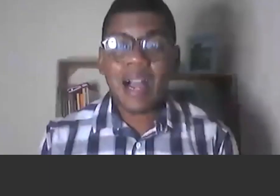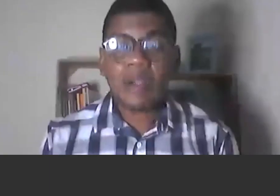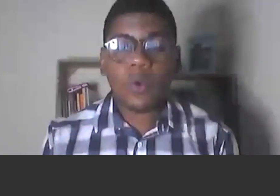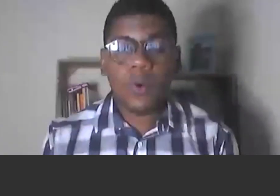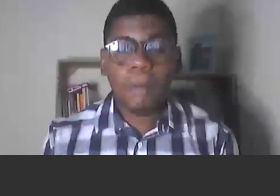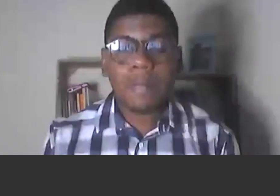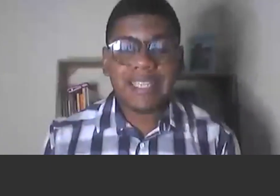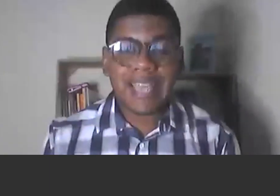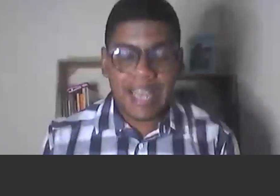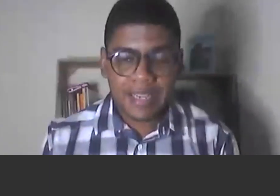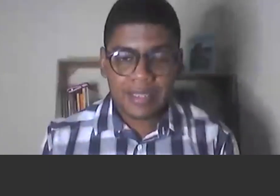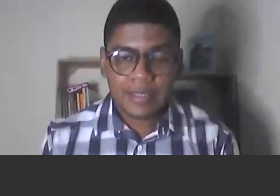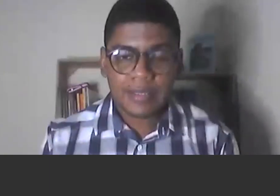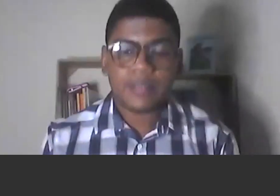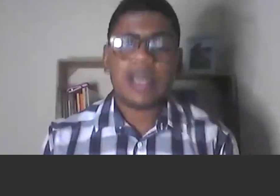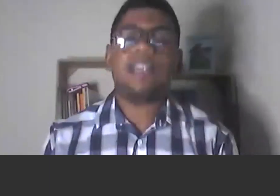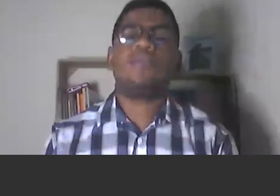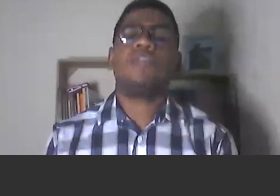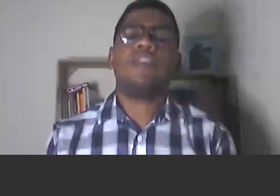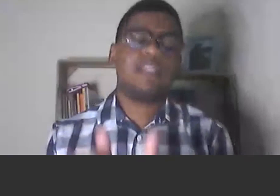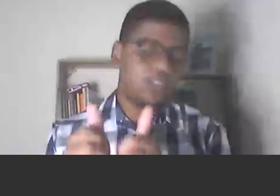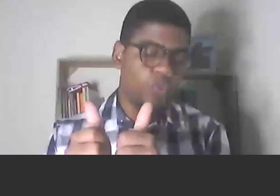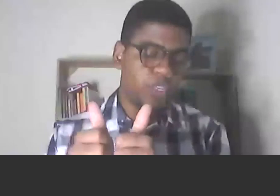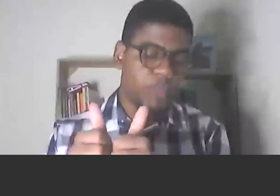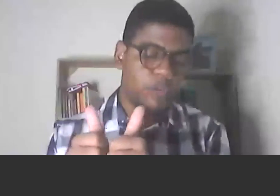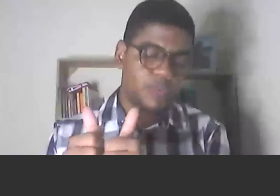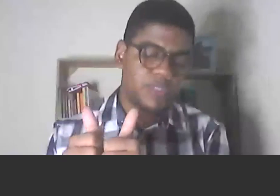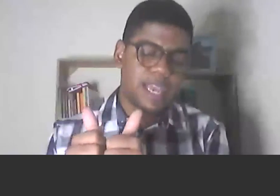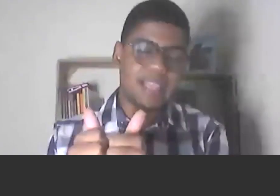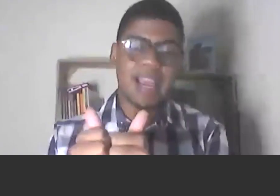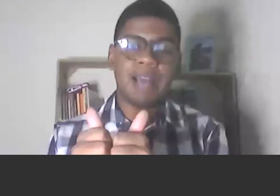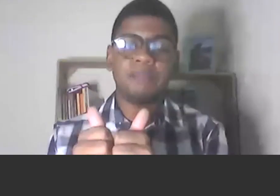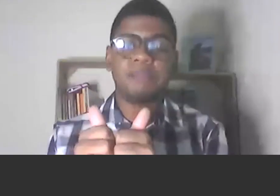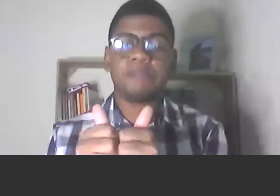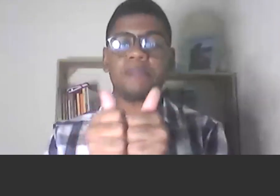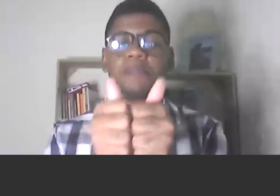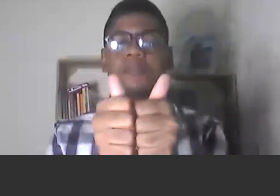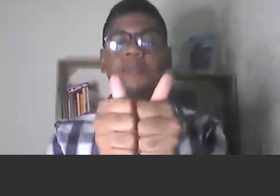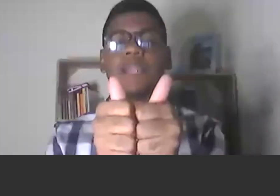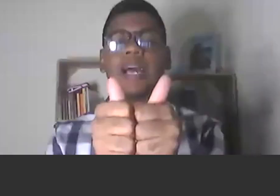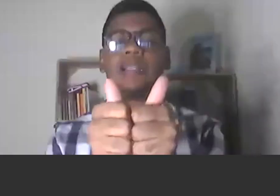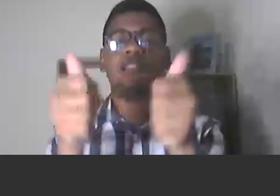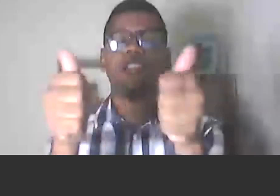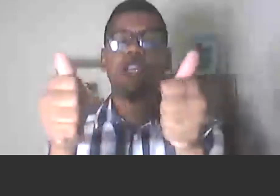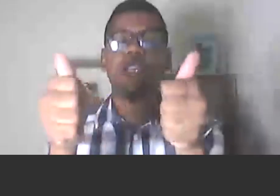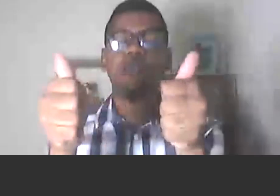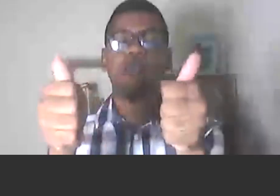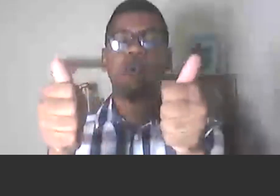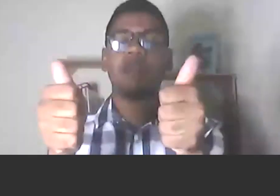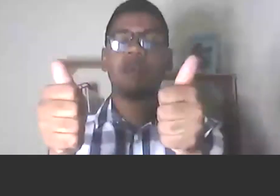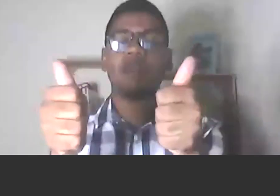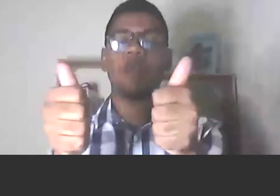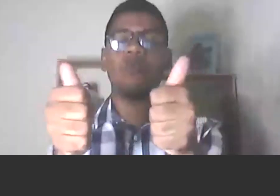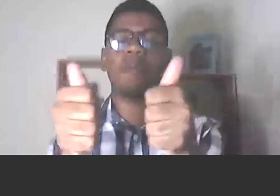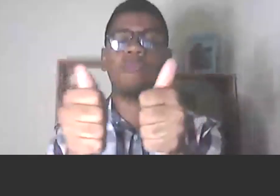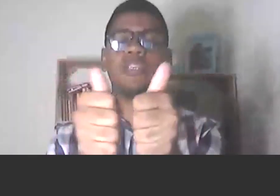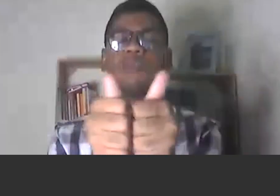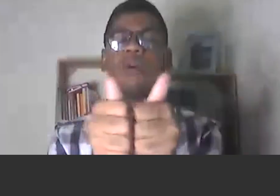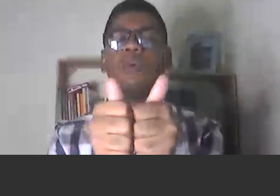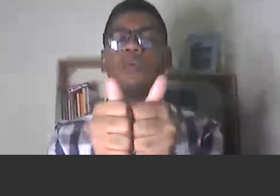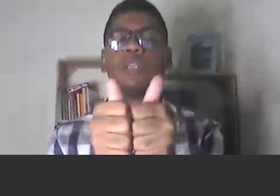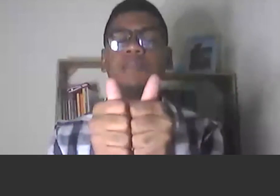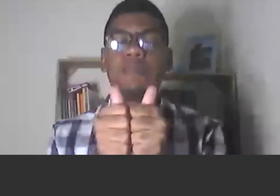Verbo acompanhar. A gente vai fazer as duas mãos em A, tá? Desse jeito, palma da mão,